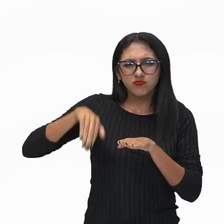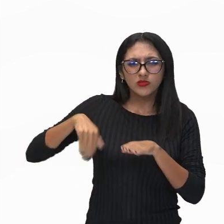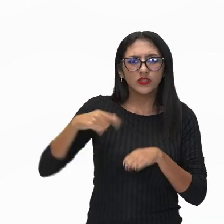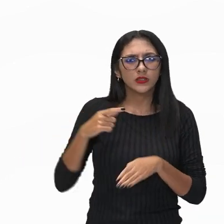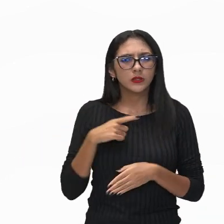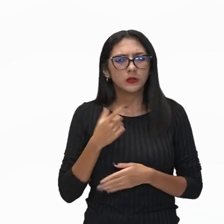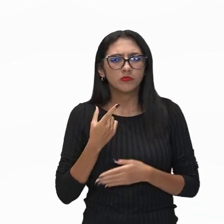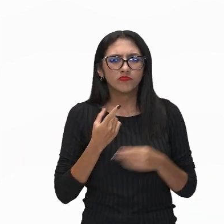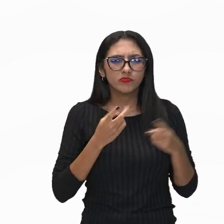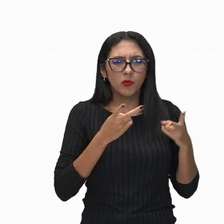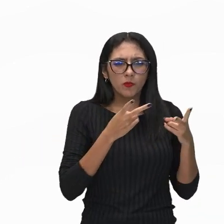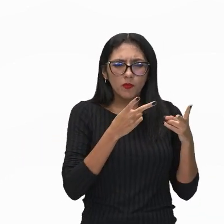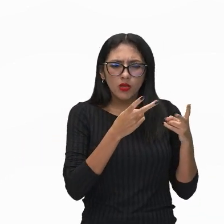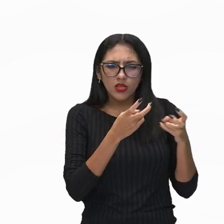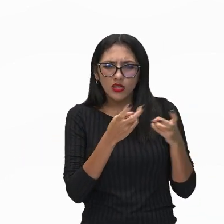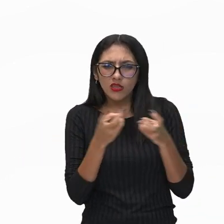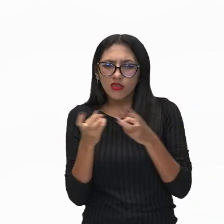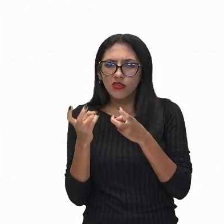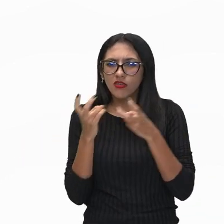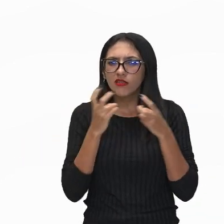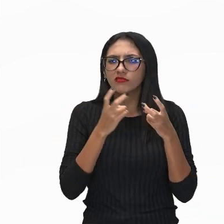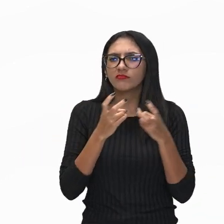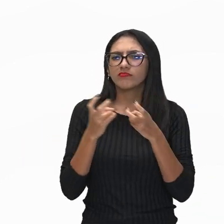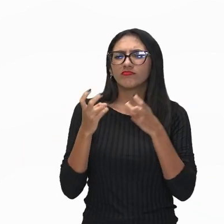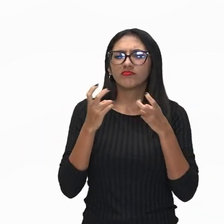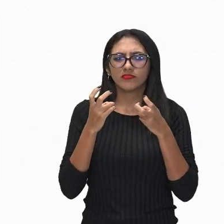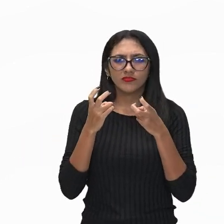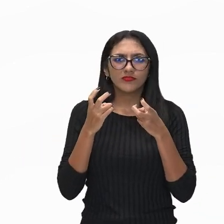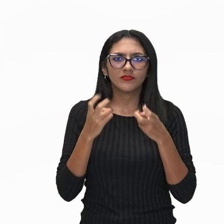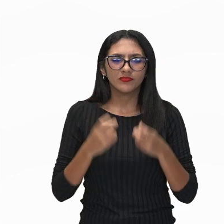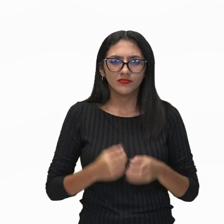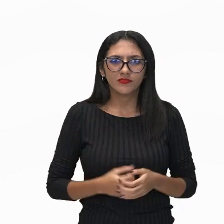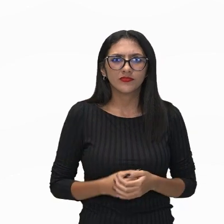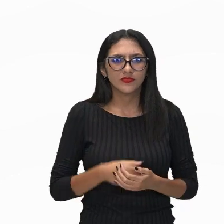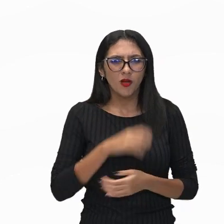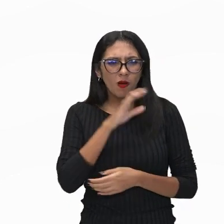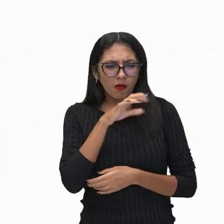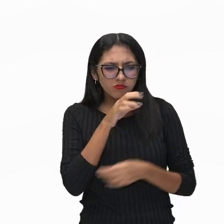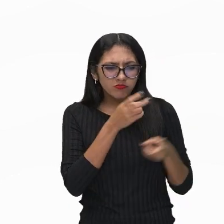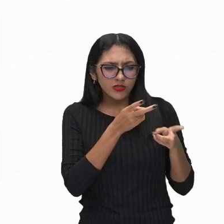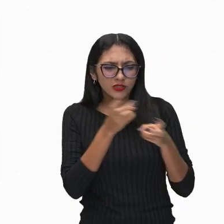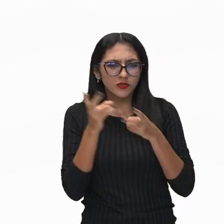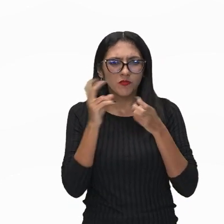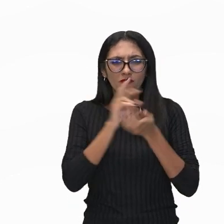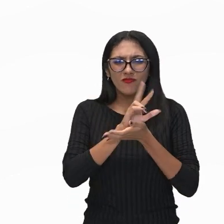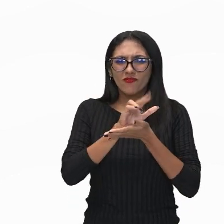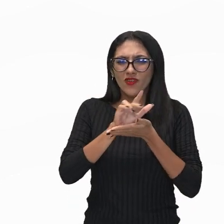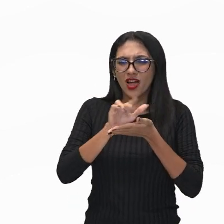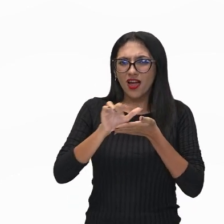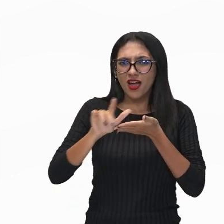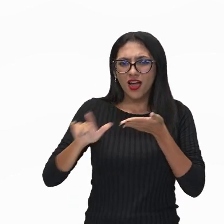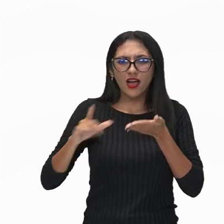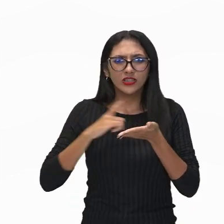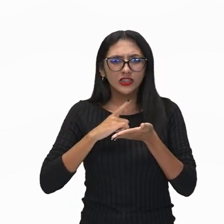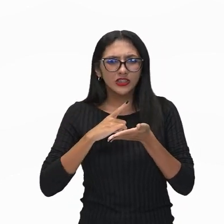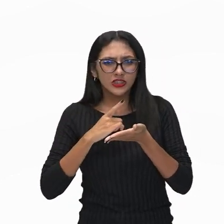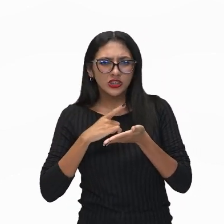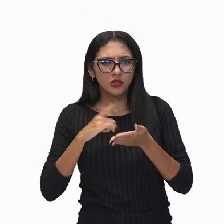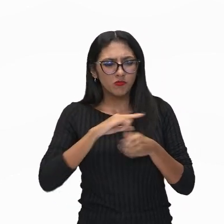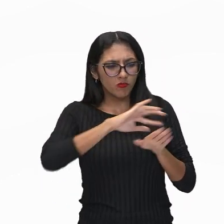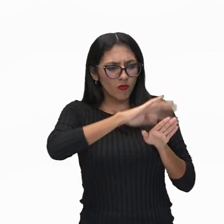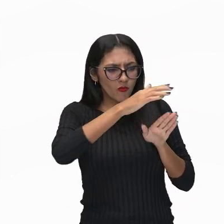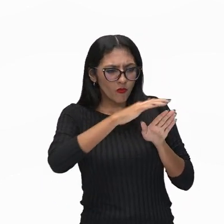reparar neles. Percebi que o maior coral que tinha ali, um que era rodeado